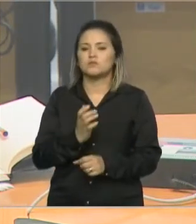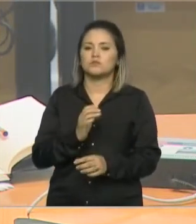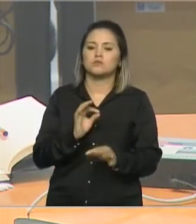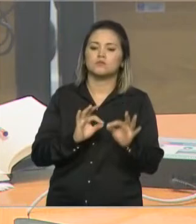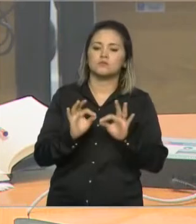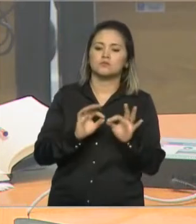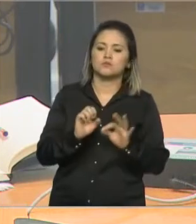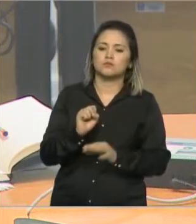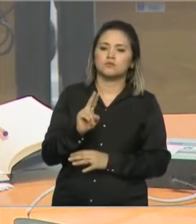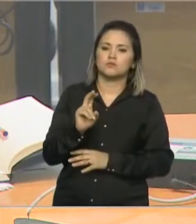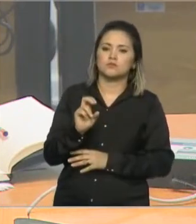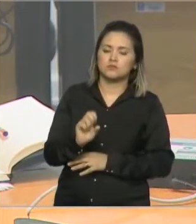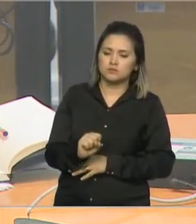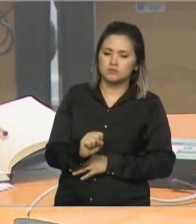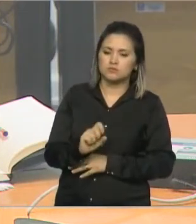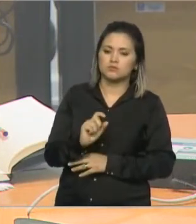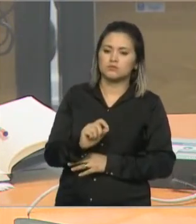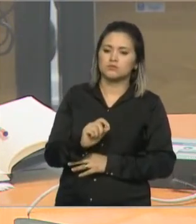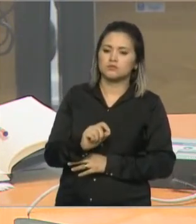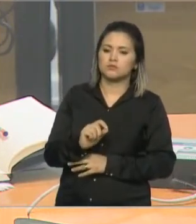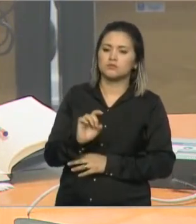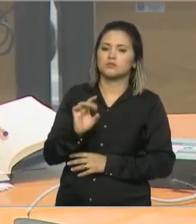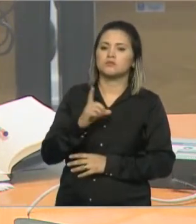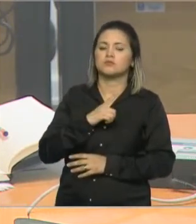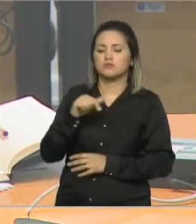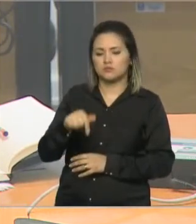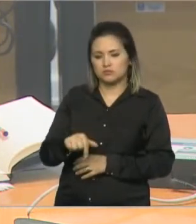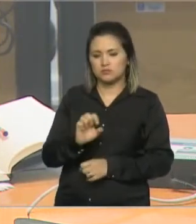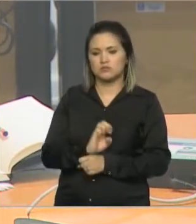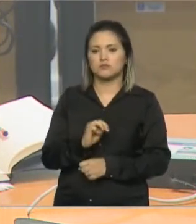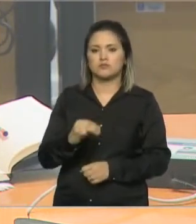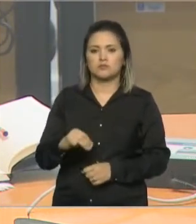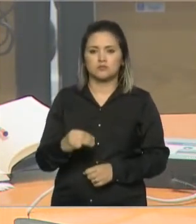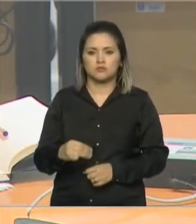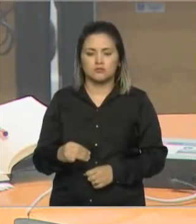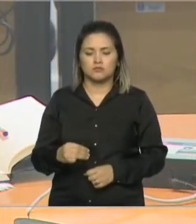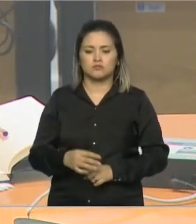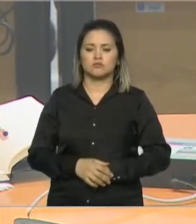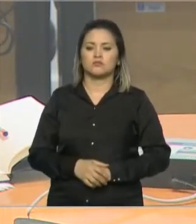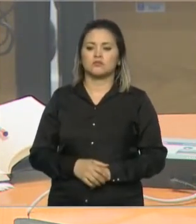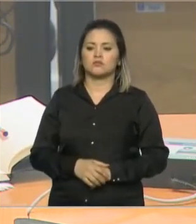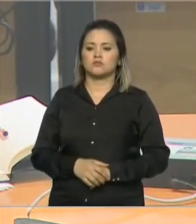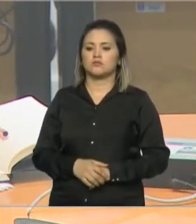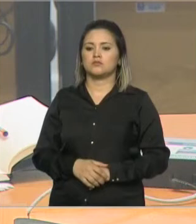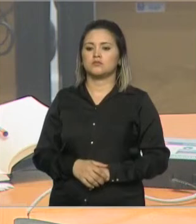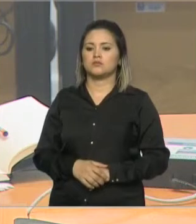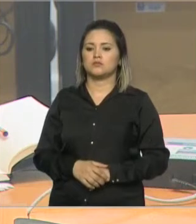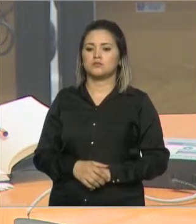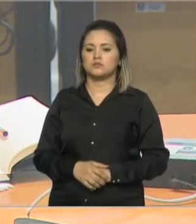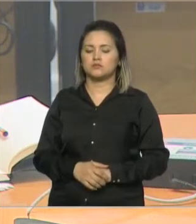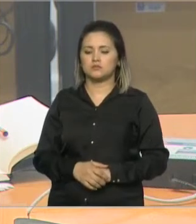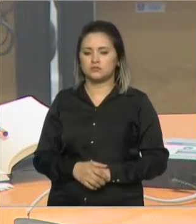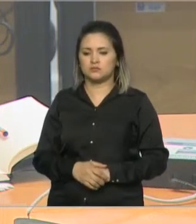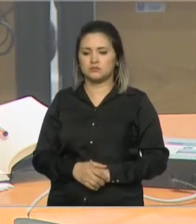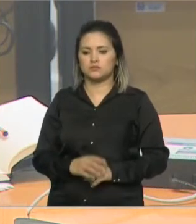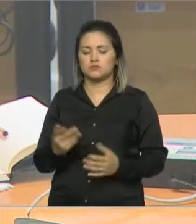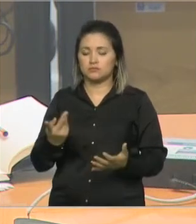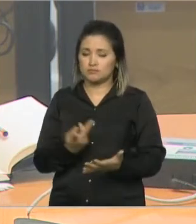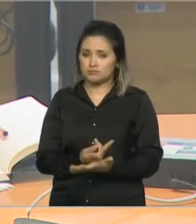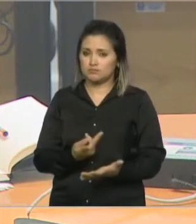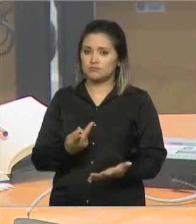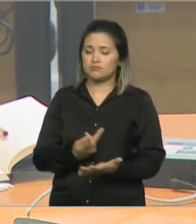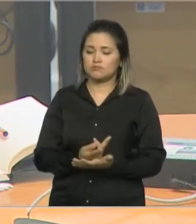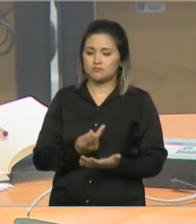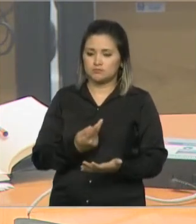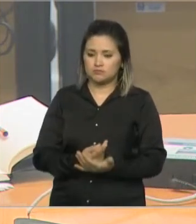fosse um SUS que só existiria aqui no Estado. A gente municipalizou a rede estadual, foi um erro. Eu acho que a